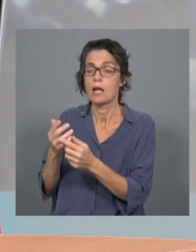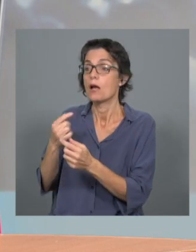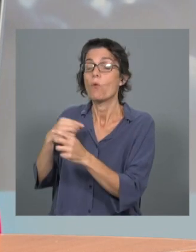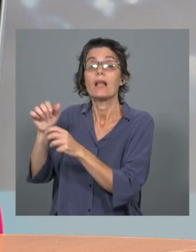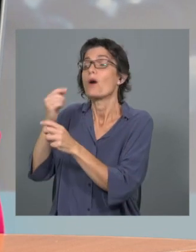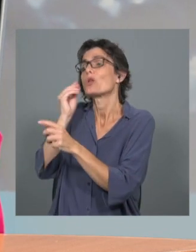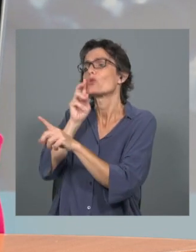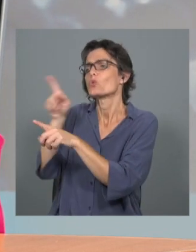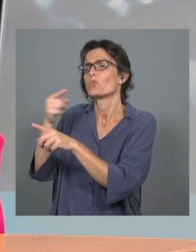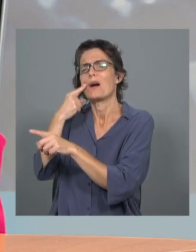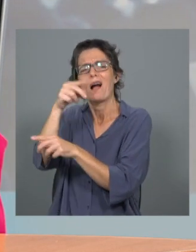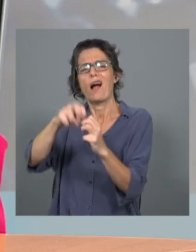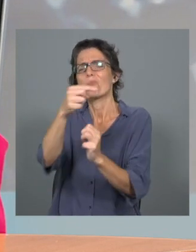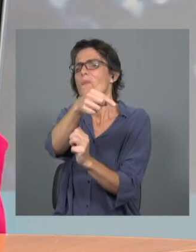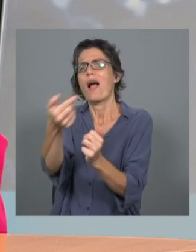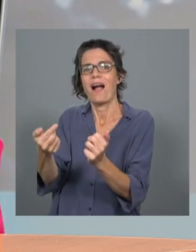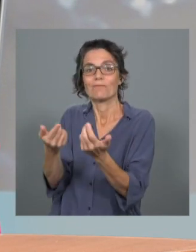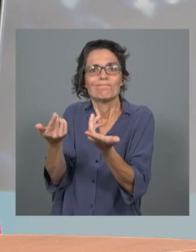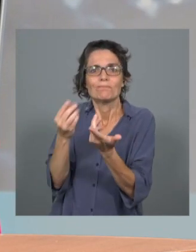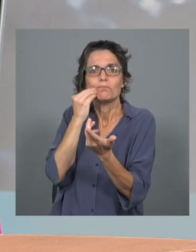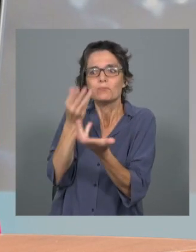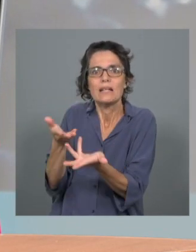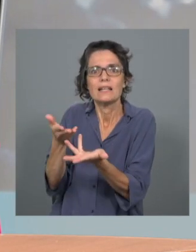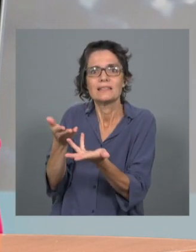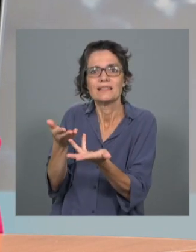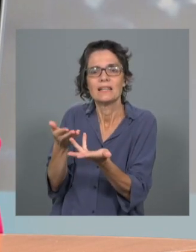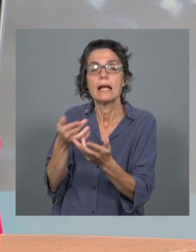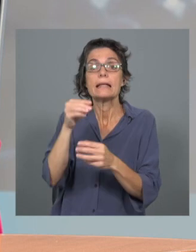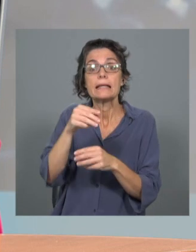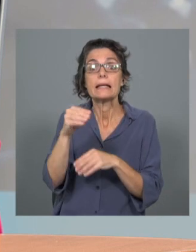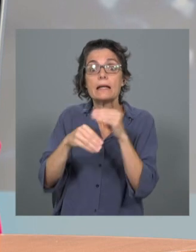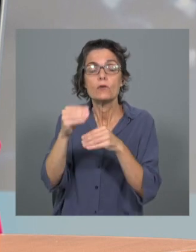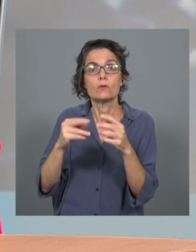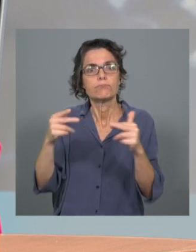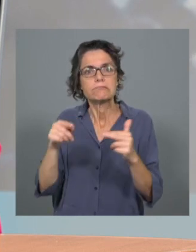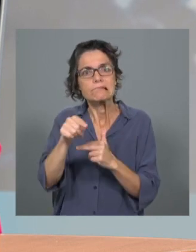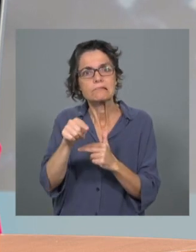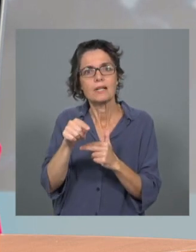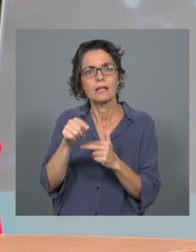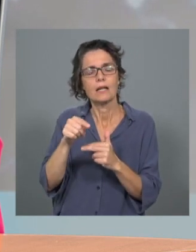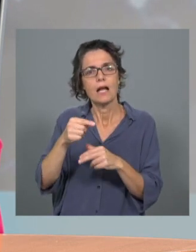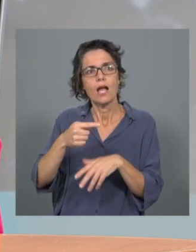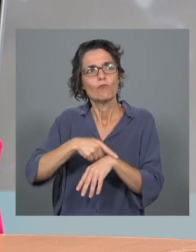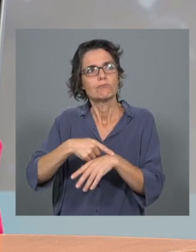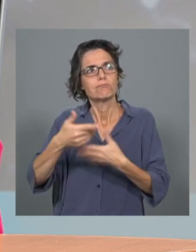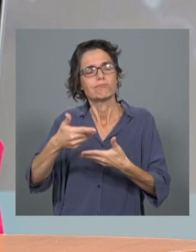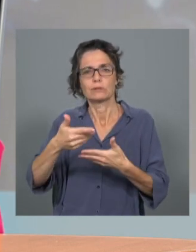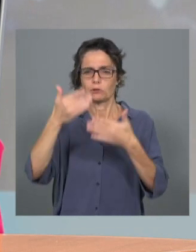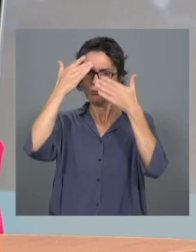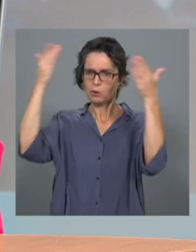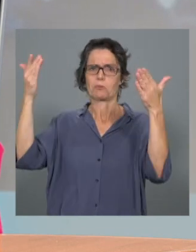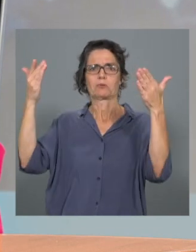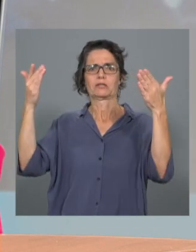problema. E nesse sentido, as eleições autárquicas são um grande momento de democracia